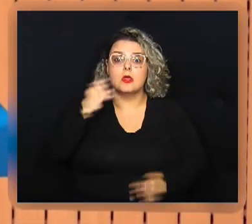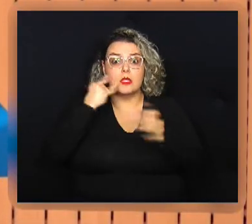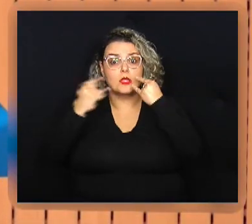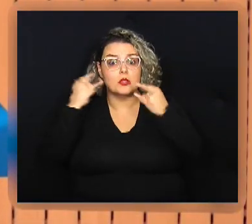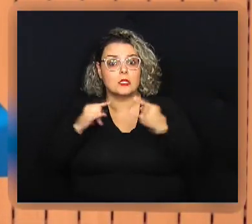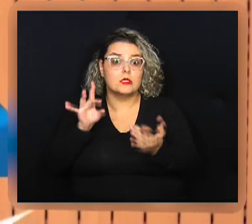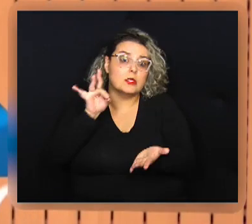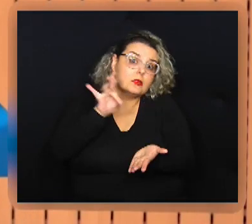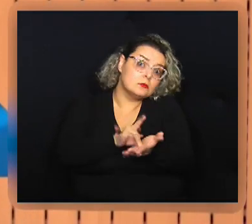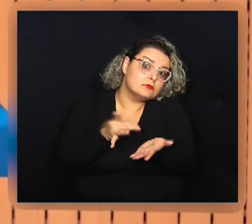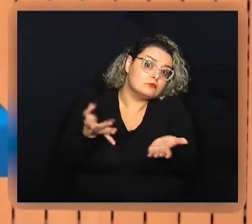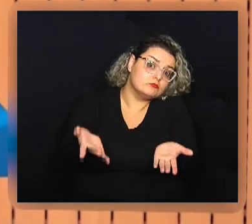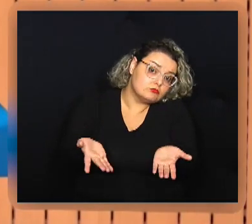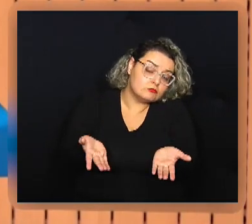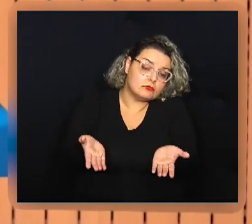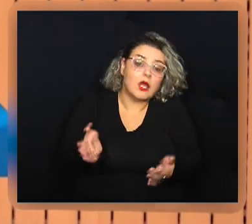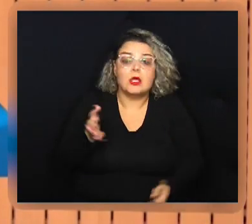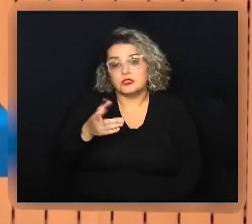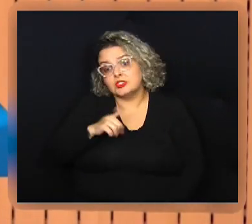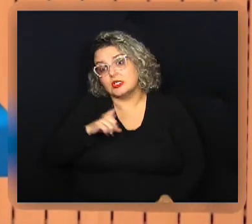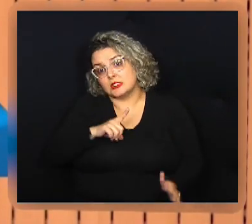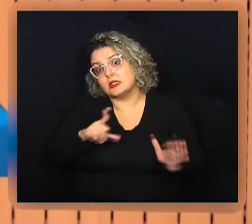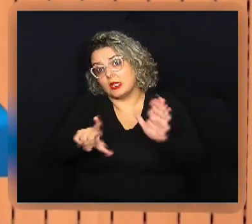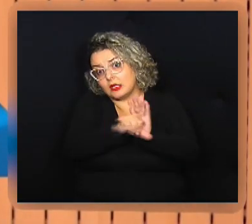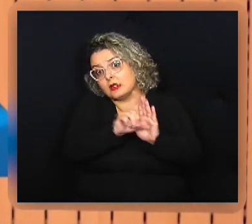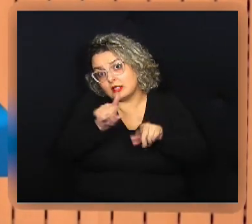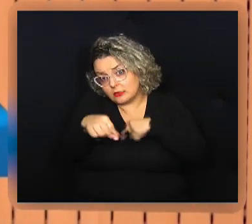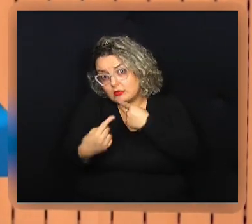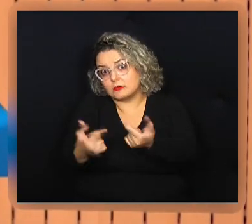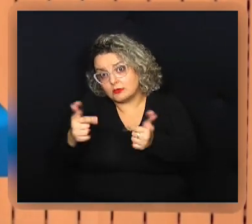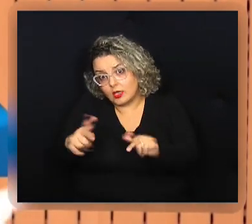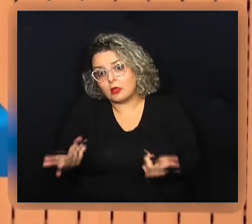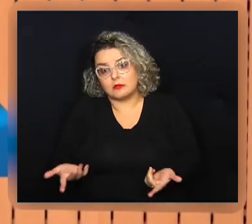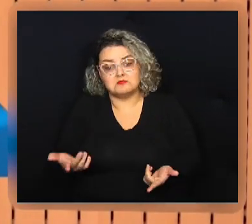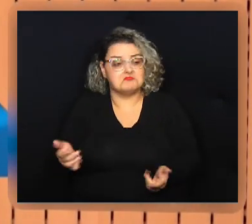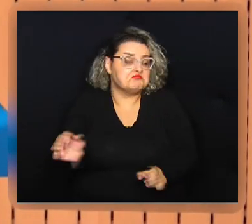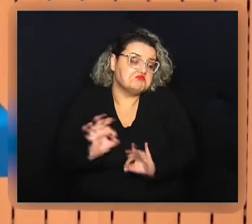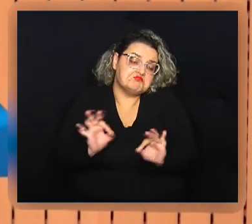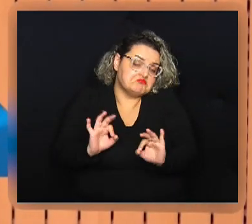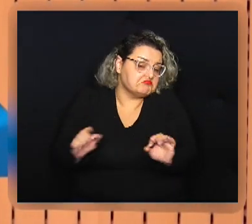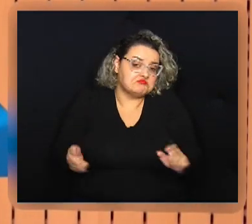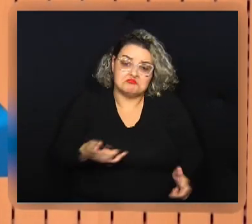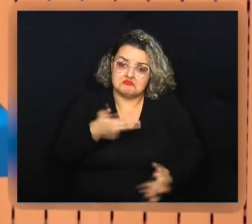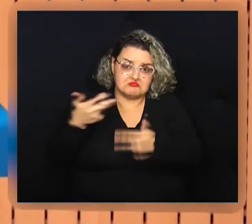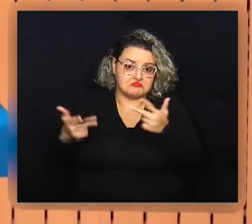na verdade, já tem previsão legal e não traz nenhuma novidade